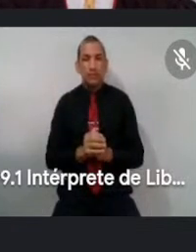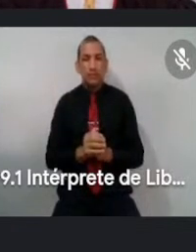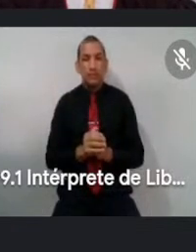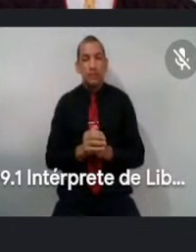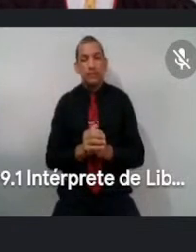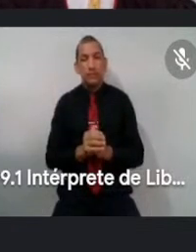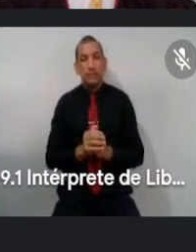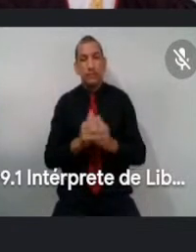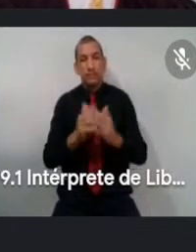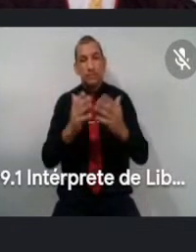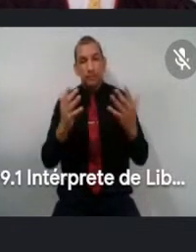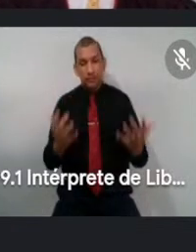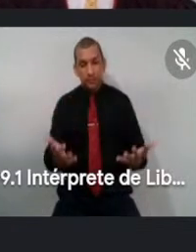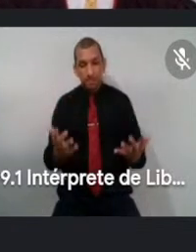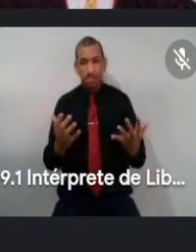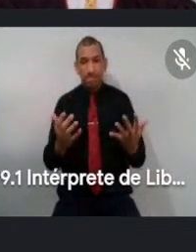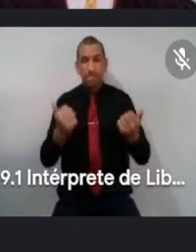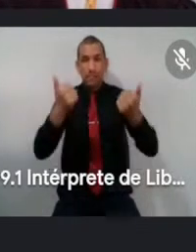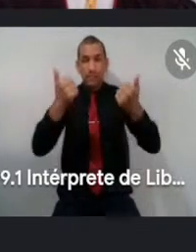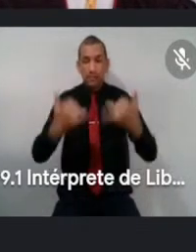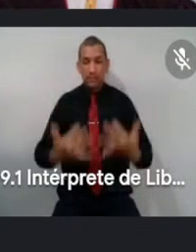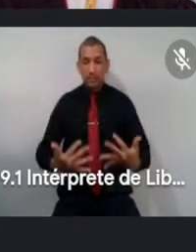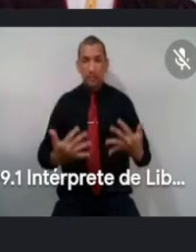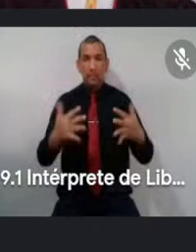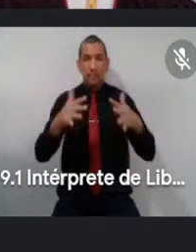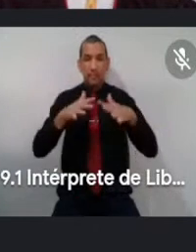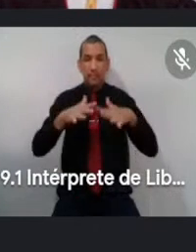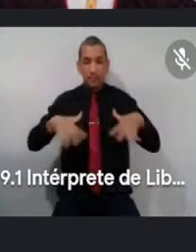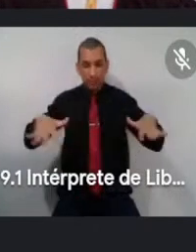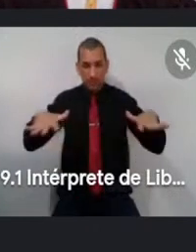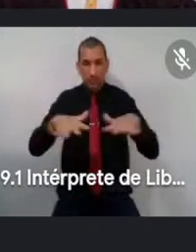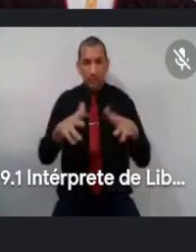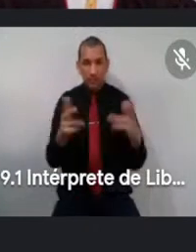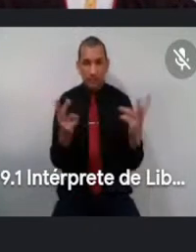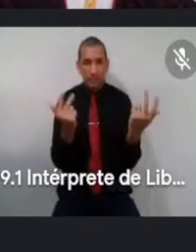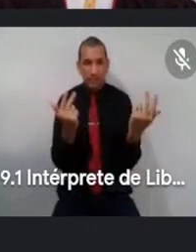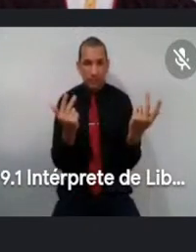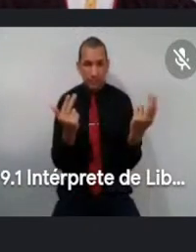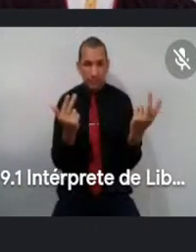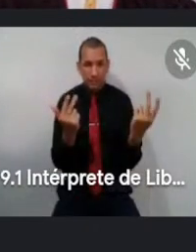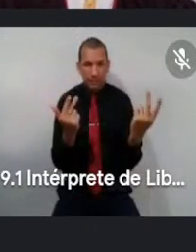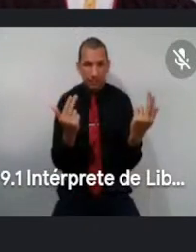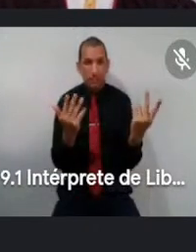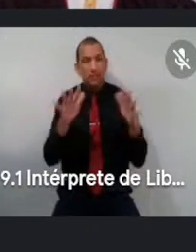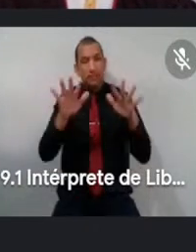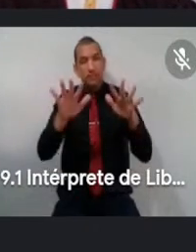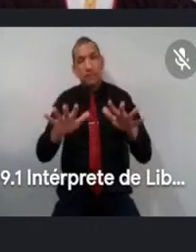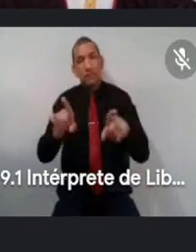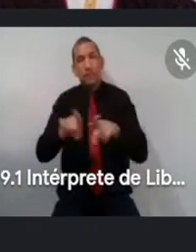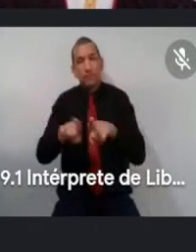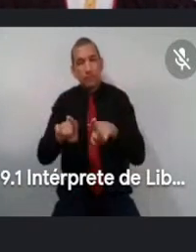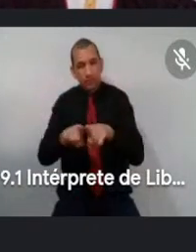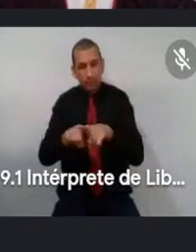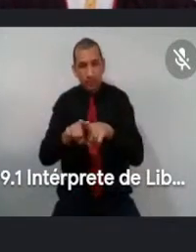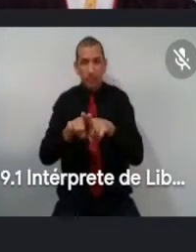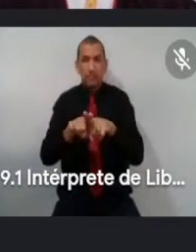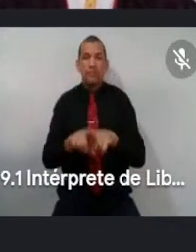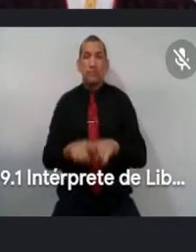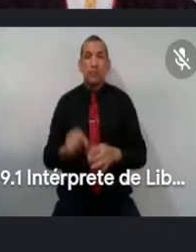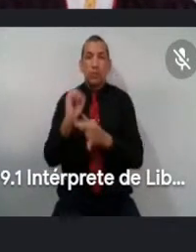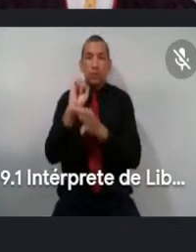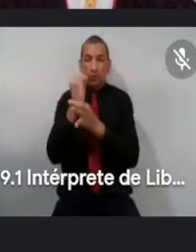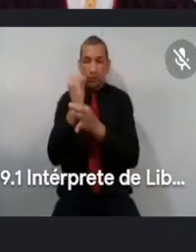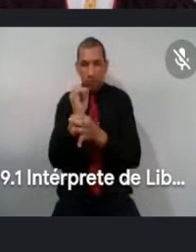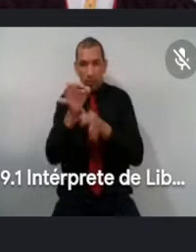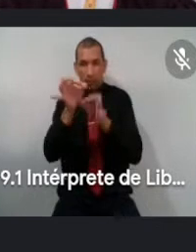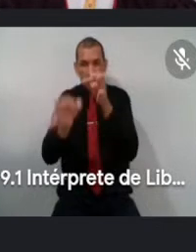o gerando que as circunstâncias fábricas são as mesmas e considerando o princípio da segurança